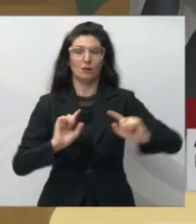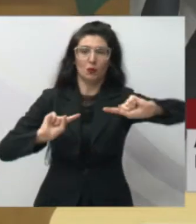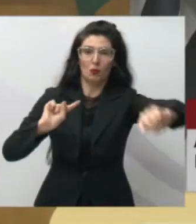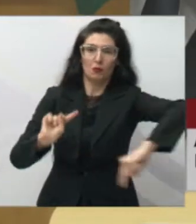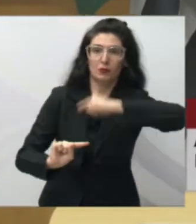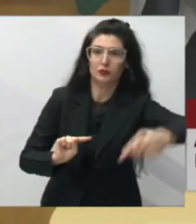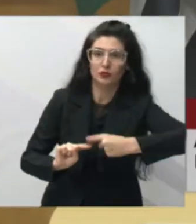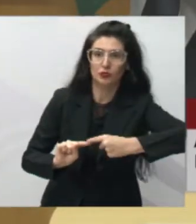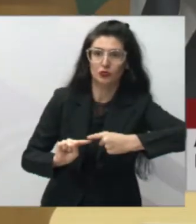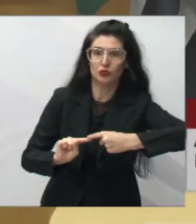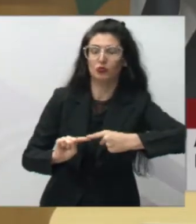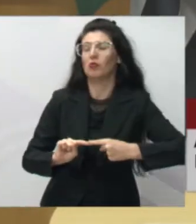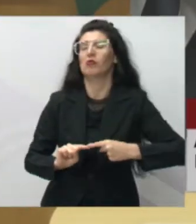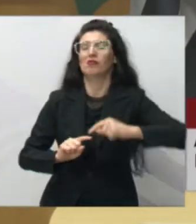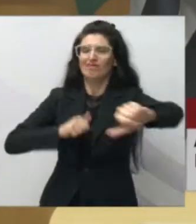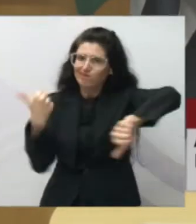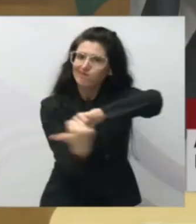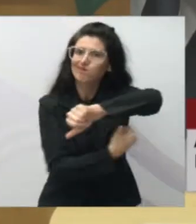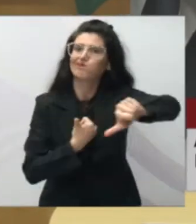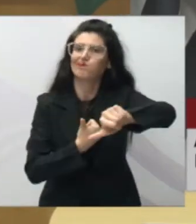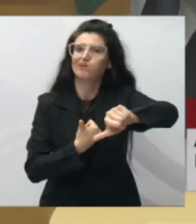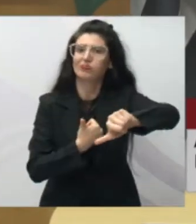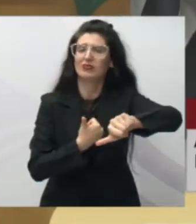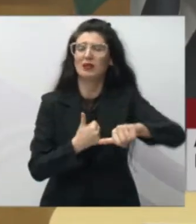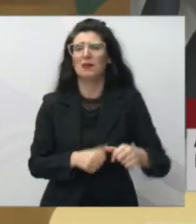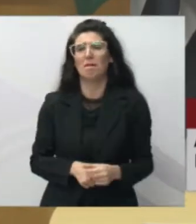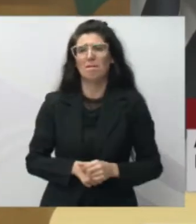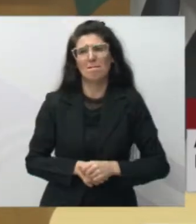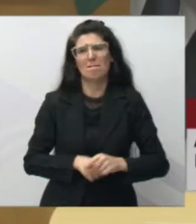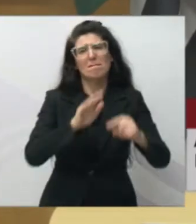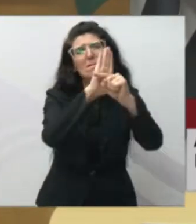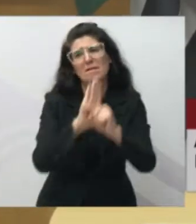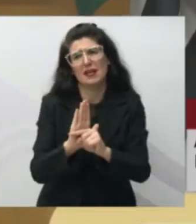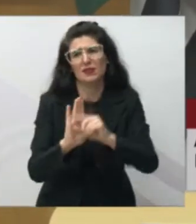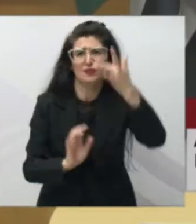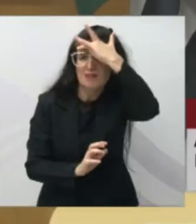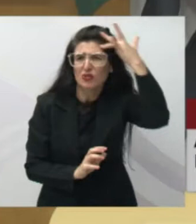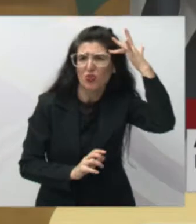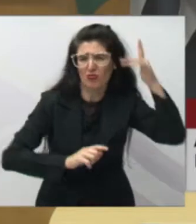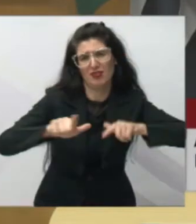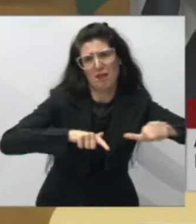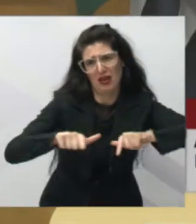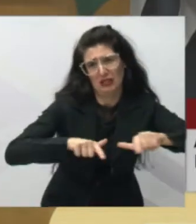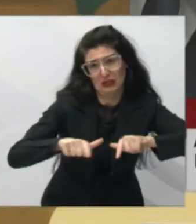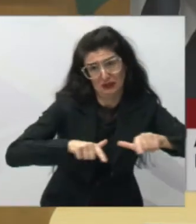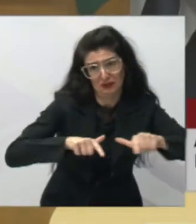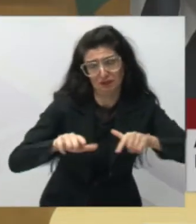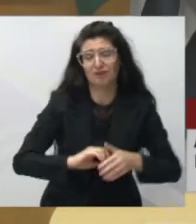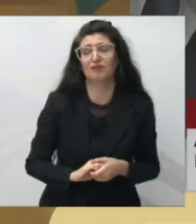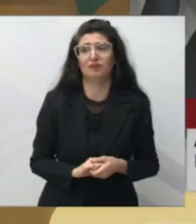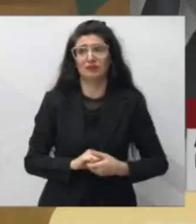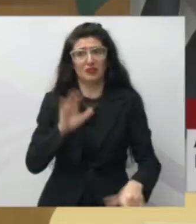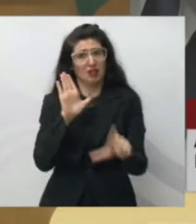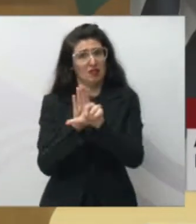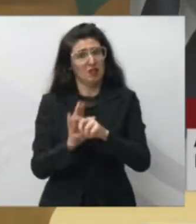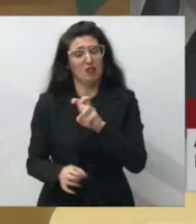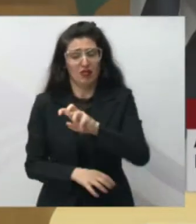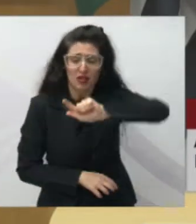objetiva alterar a estrutura administrativa da Câmara Municipal de Jacareí, instituída pela Lei